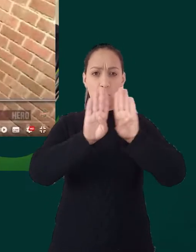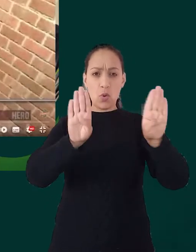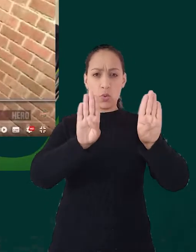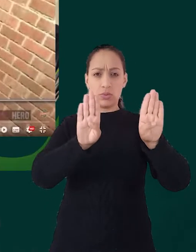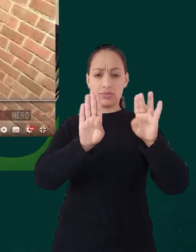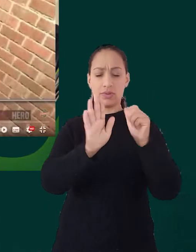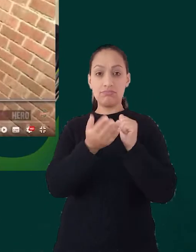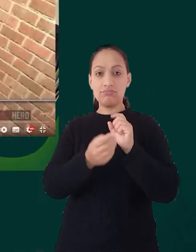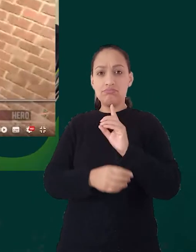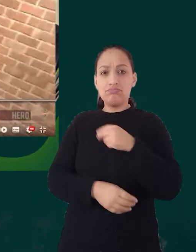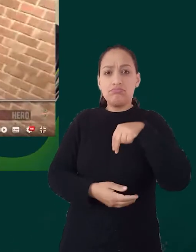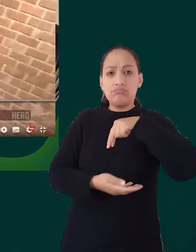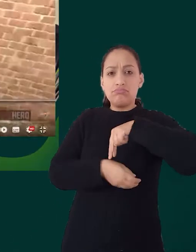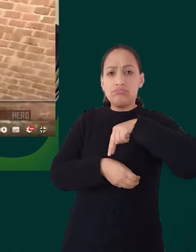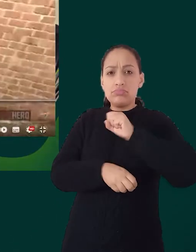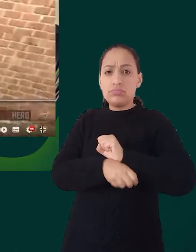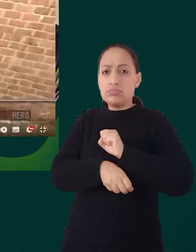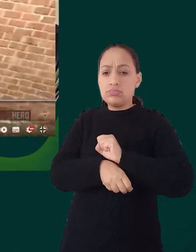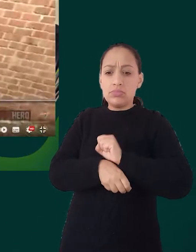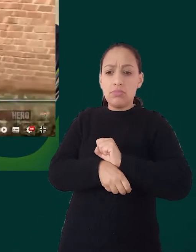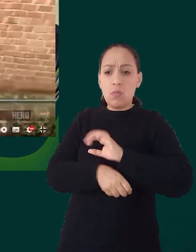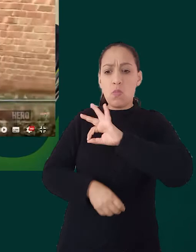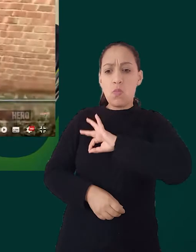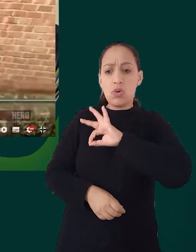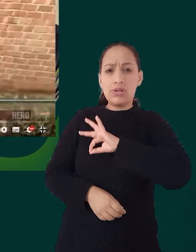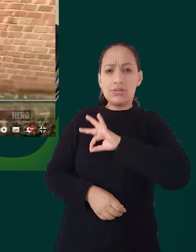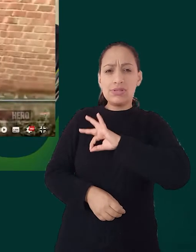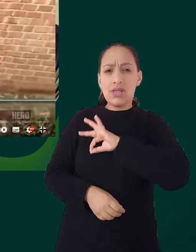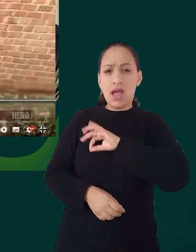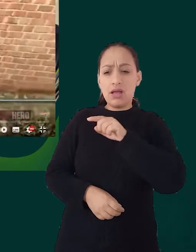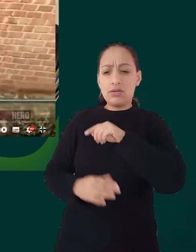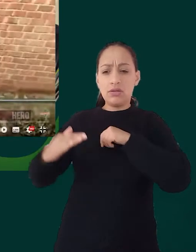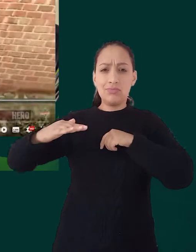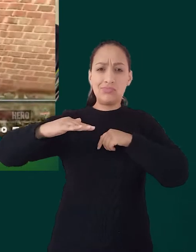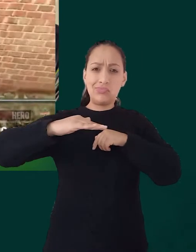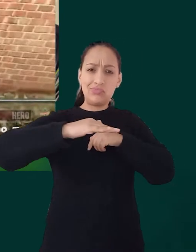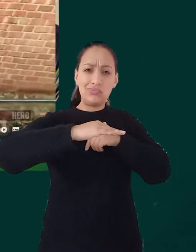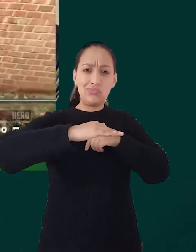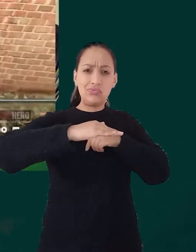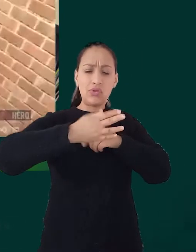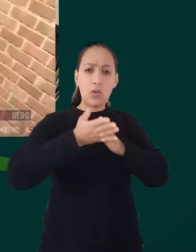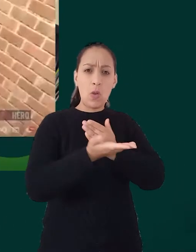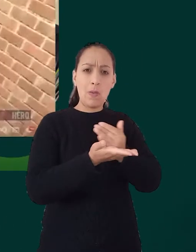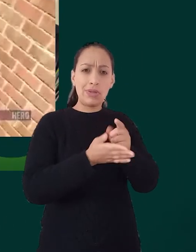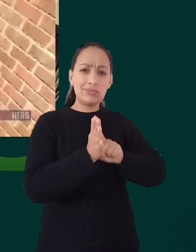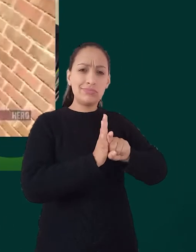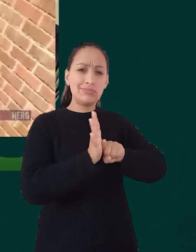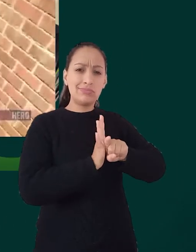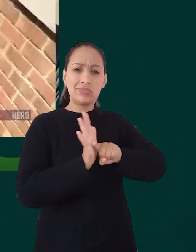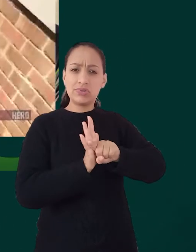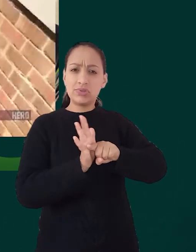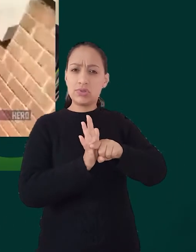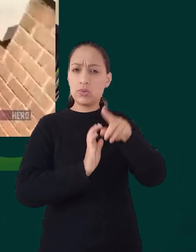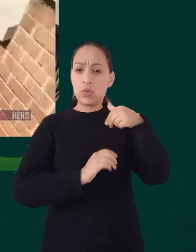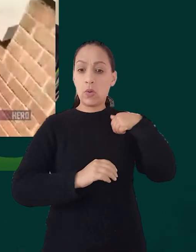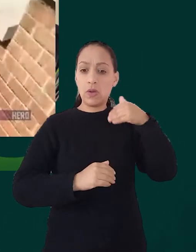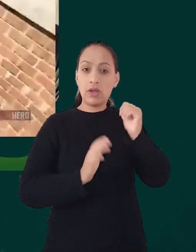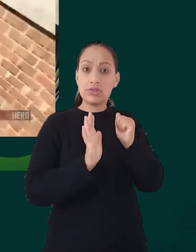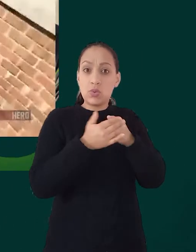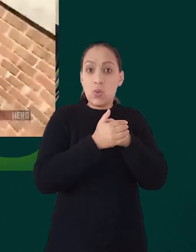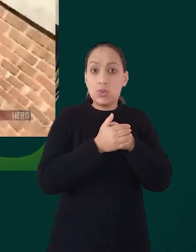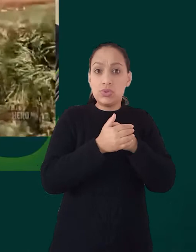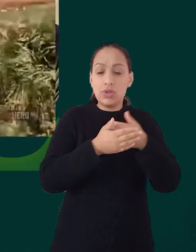acontece? Os policiais logo vão começar a fazer essa investigação e tu está escondido. E eles começam